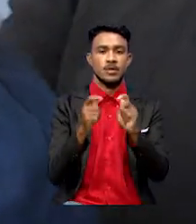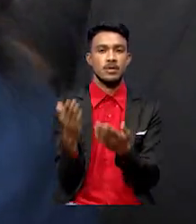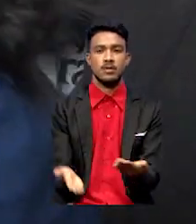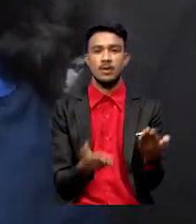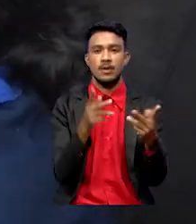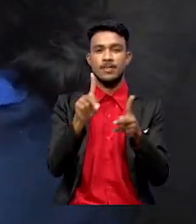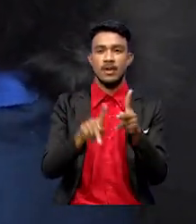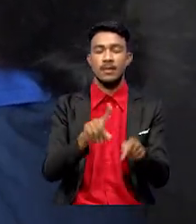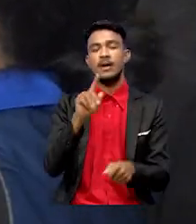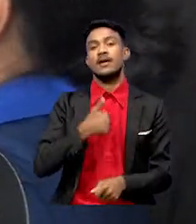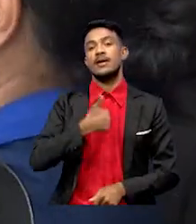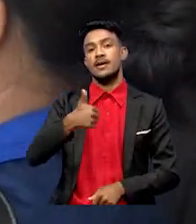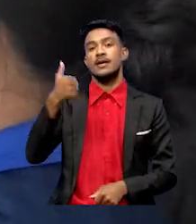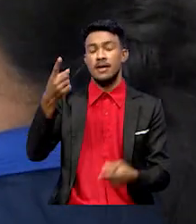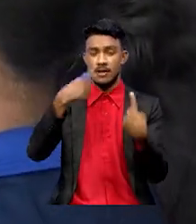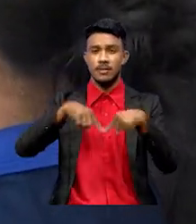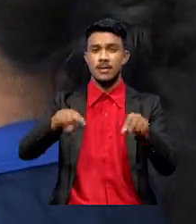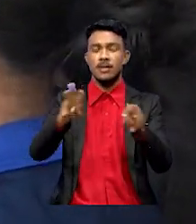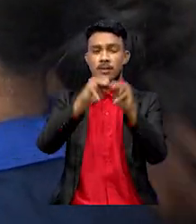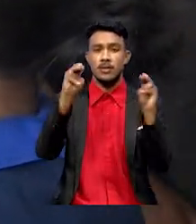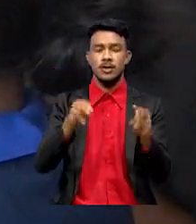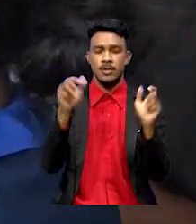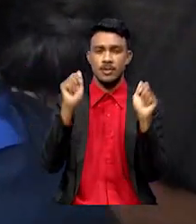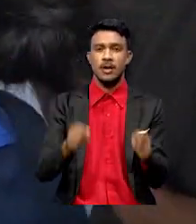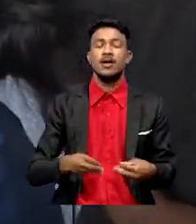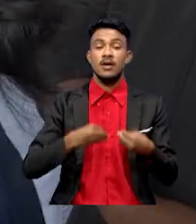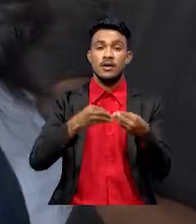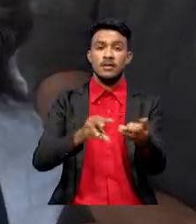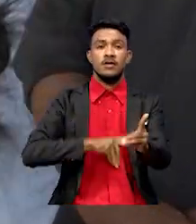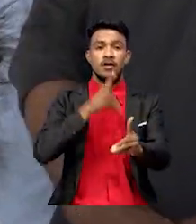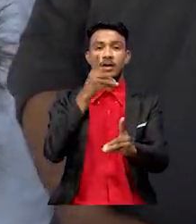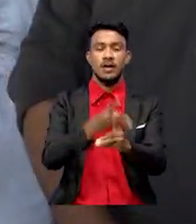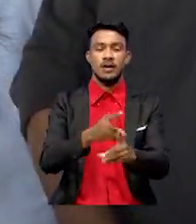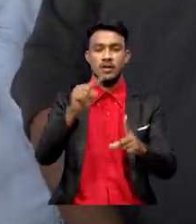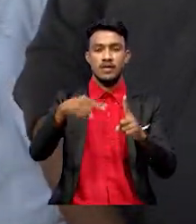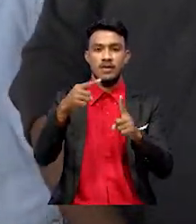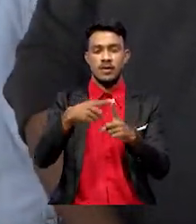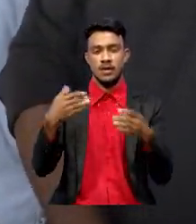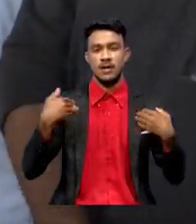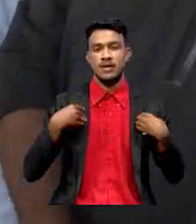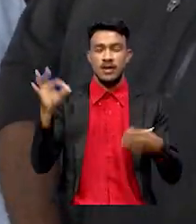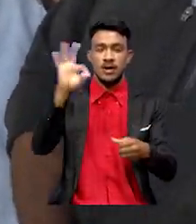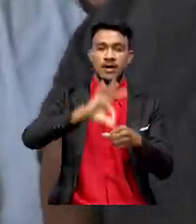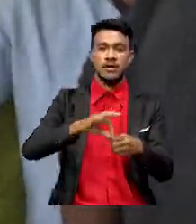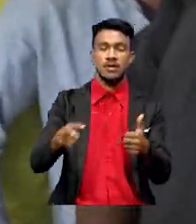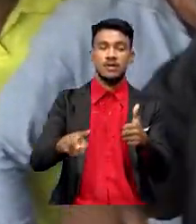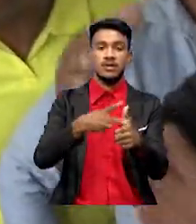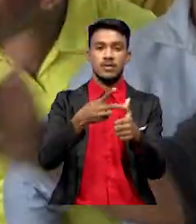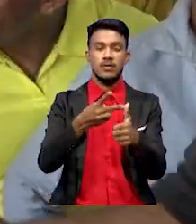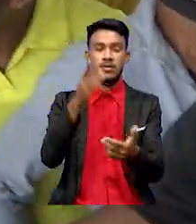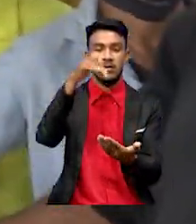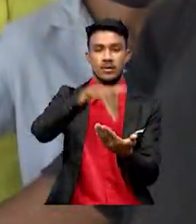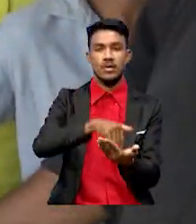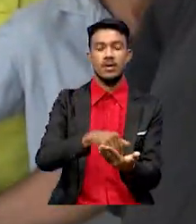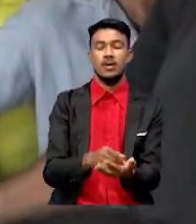cidadão idak fila ba município hodi exerce sirene direito, ba hira acontece a lição segunda volta. Atu hatete